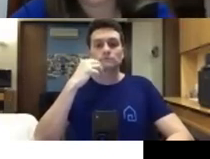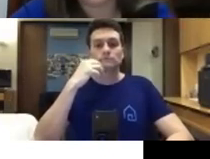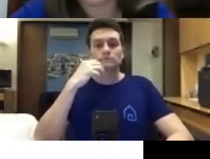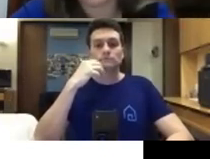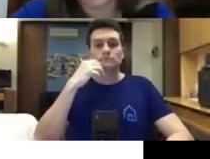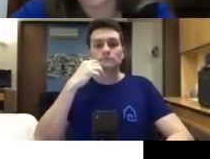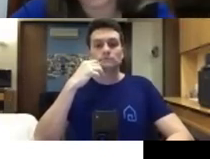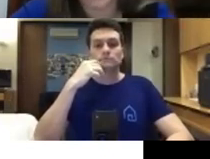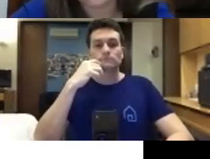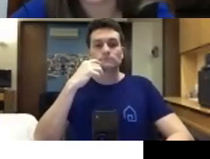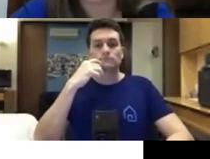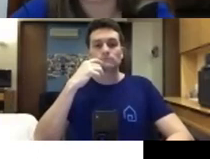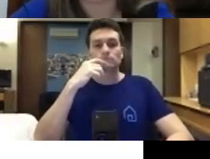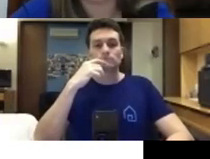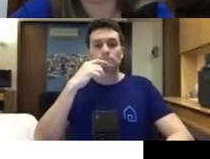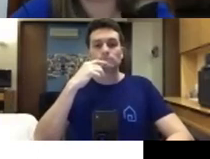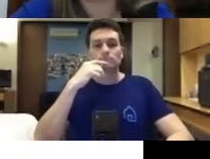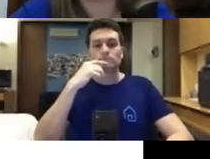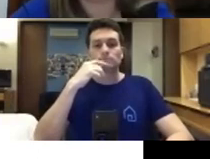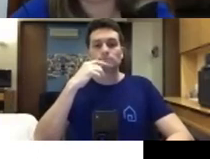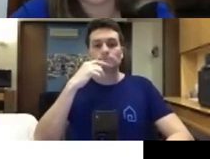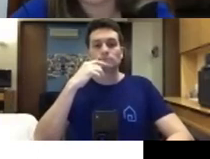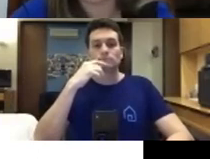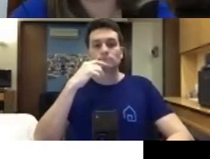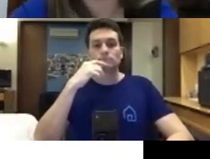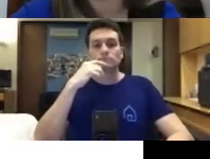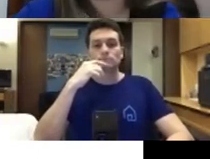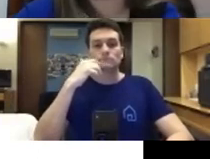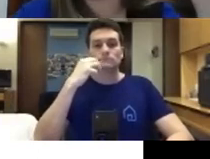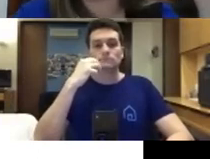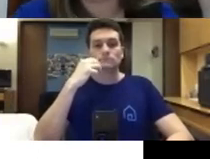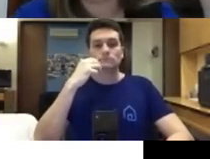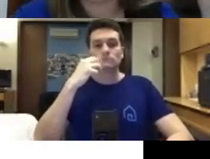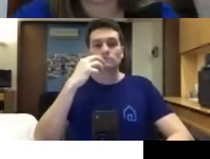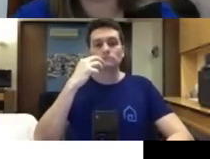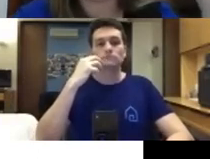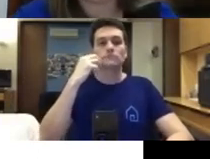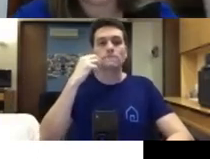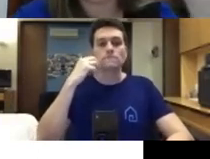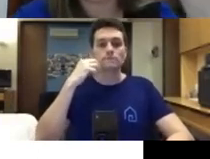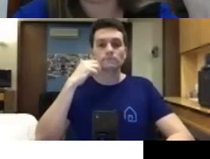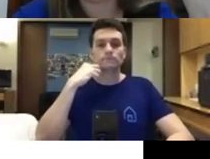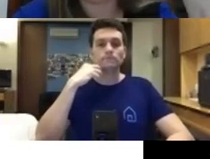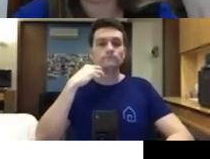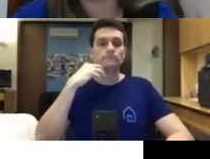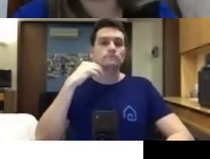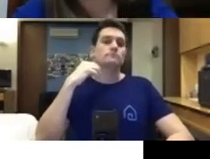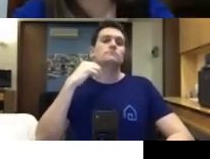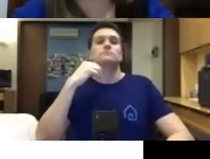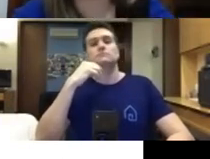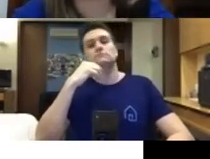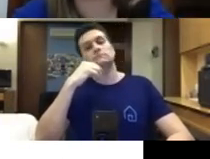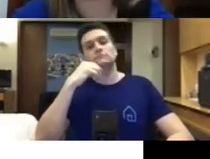o controle da umidade do concreto, introdução de fibras, né, que ajudam na permeabilidade. Vou falar um pouquinho disso mais